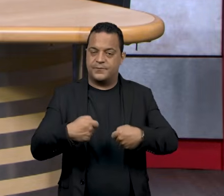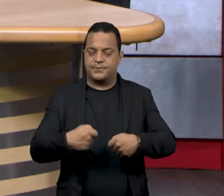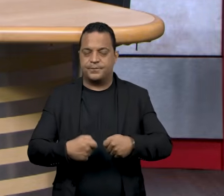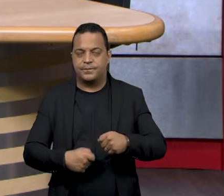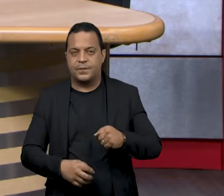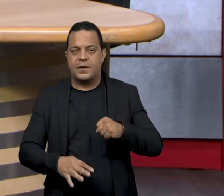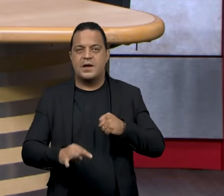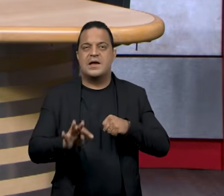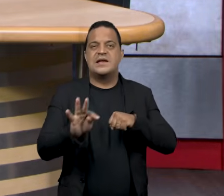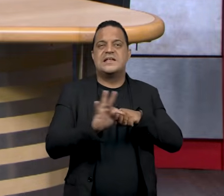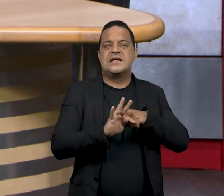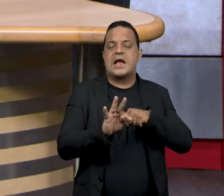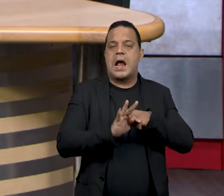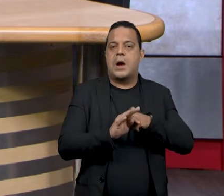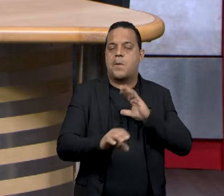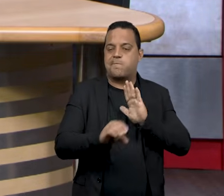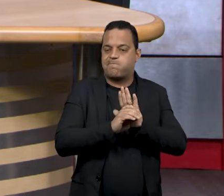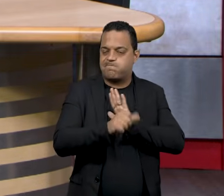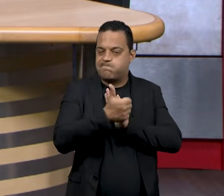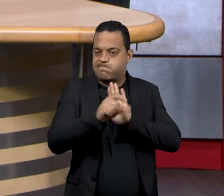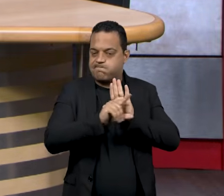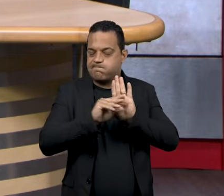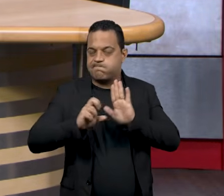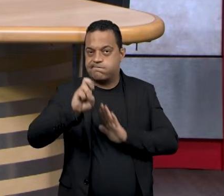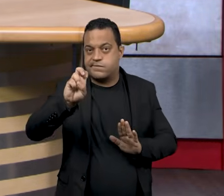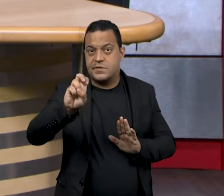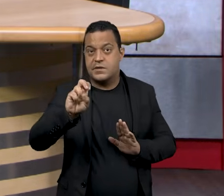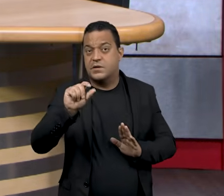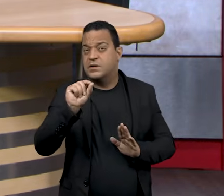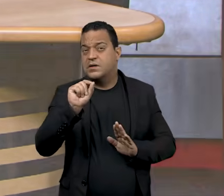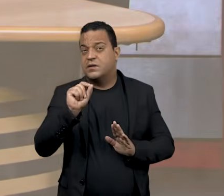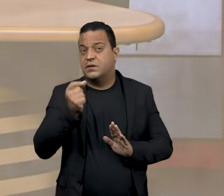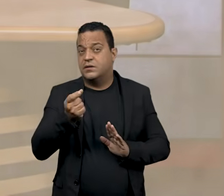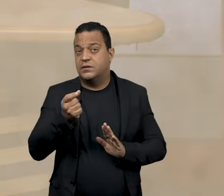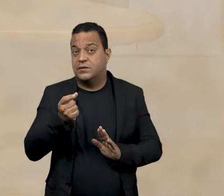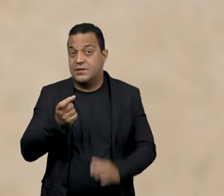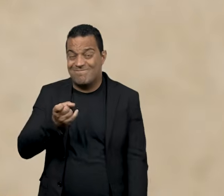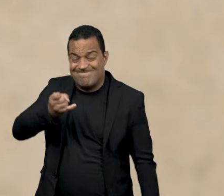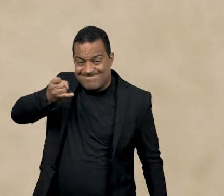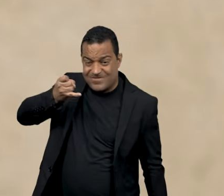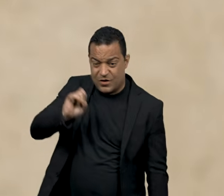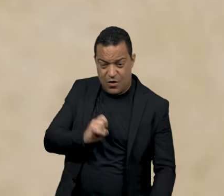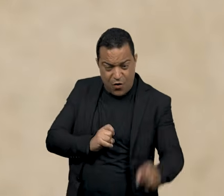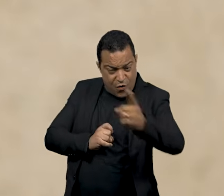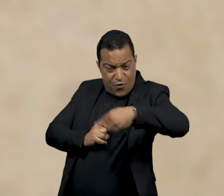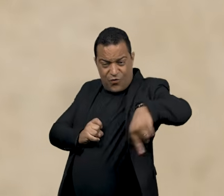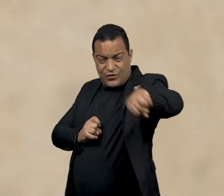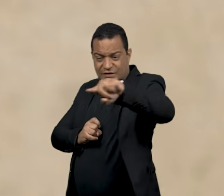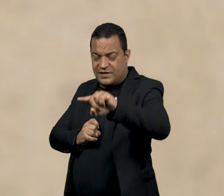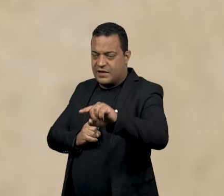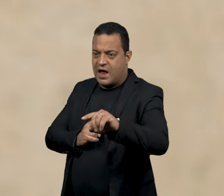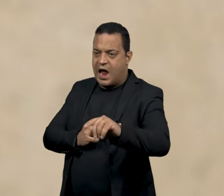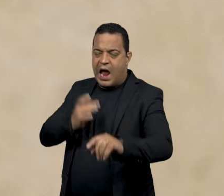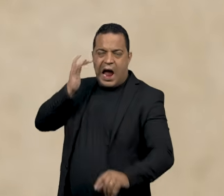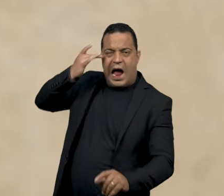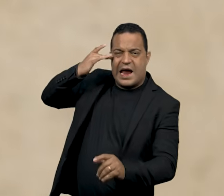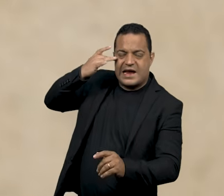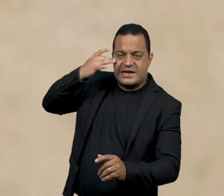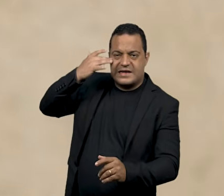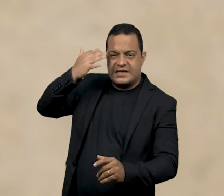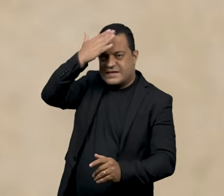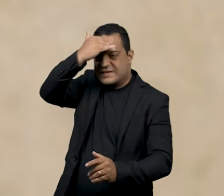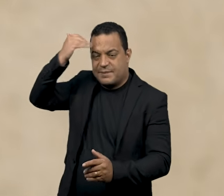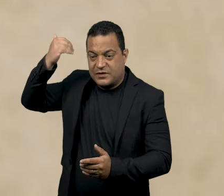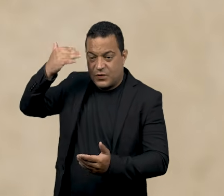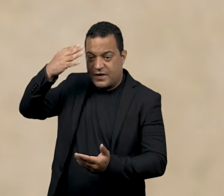Tiago, capítulo 1, verso 5, que diz assim, a palavra de Deus: e se algum de vós tem